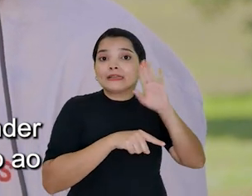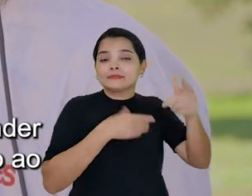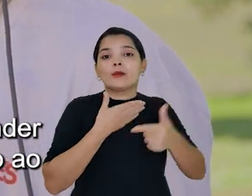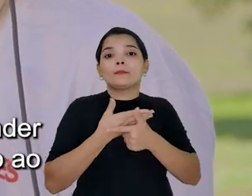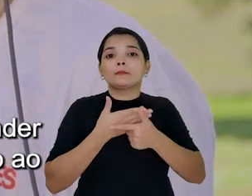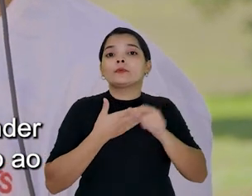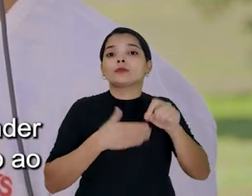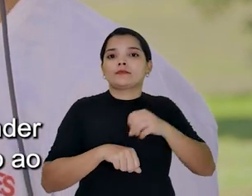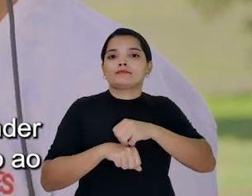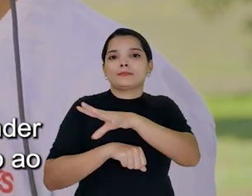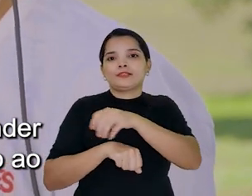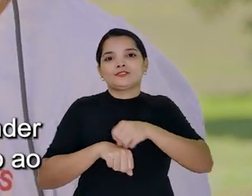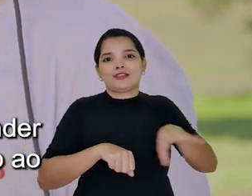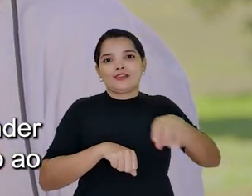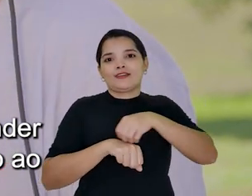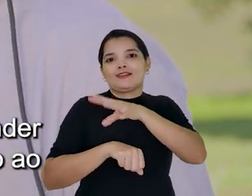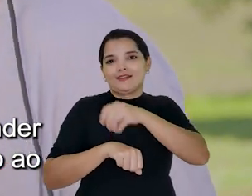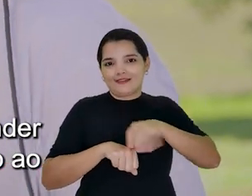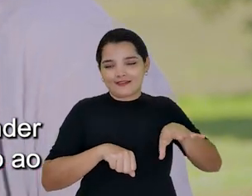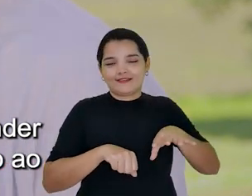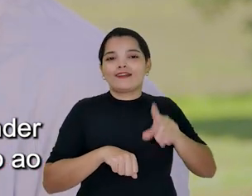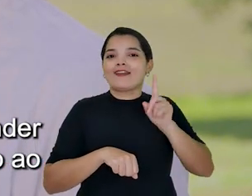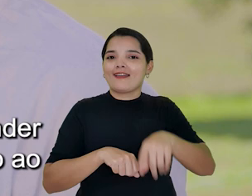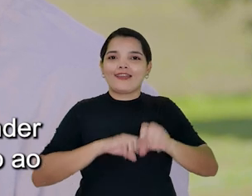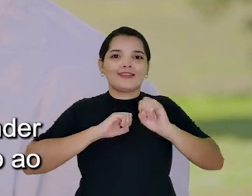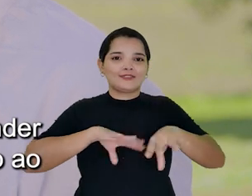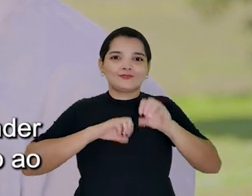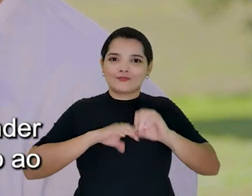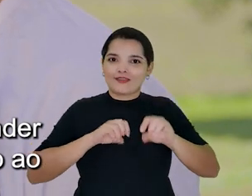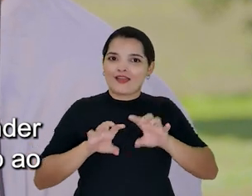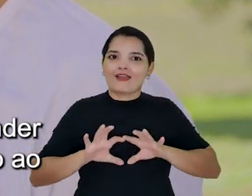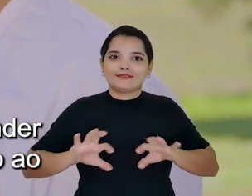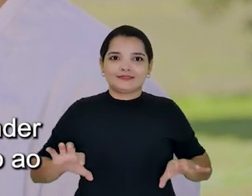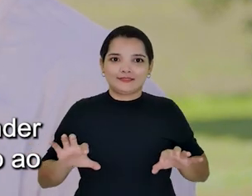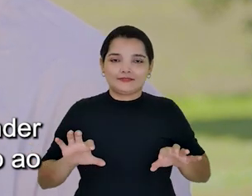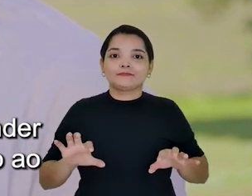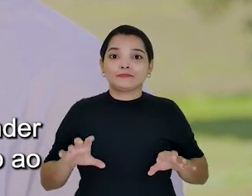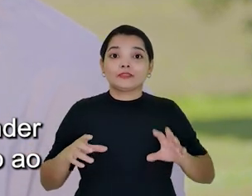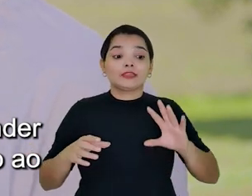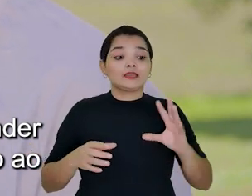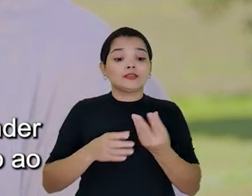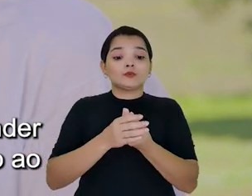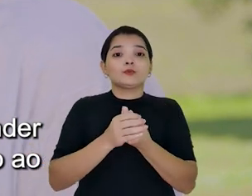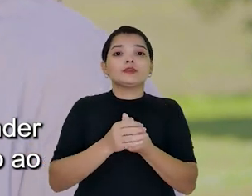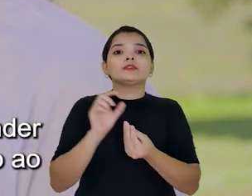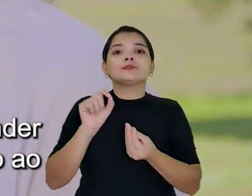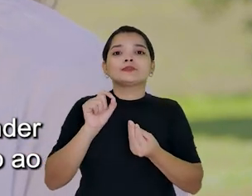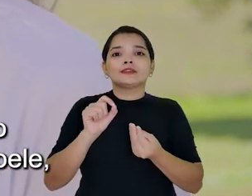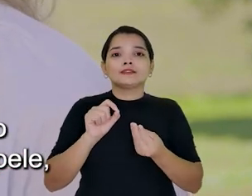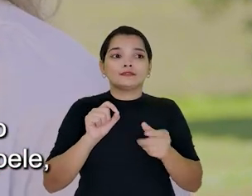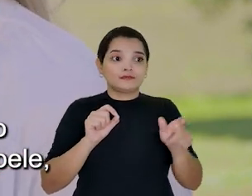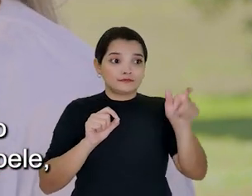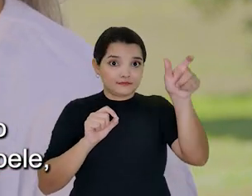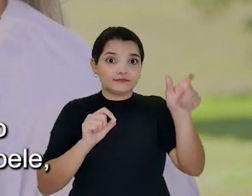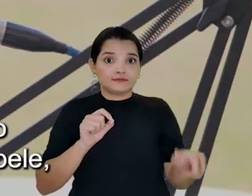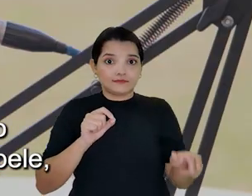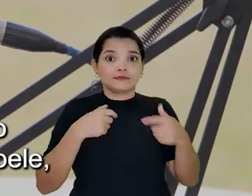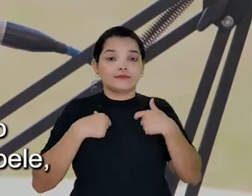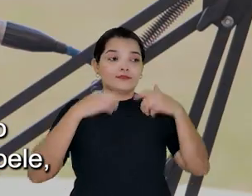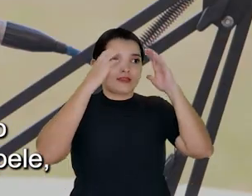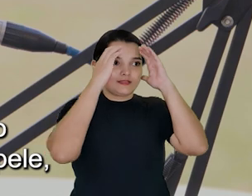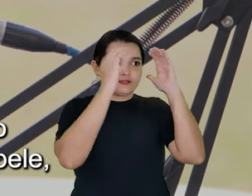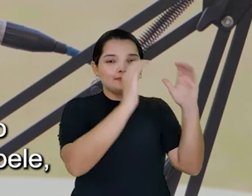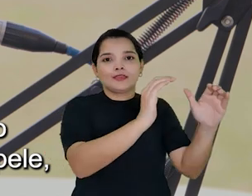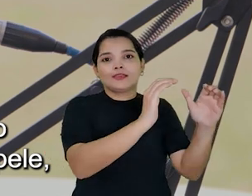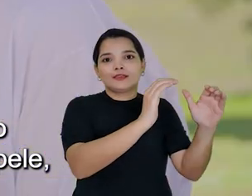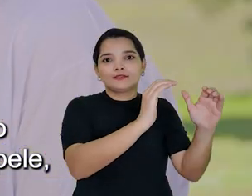educar é isso é é entender a nova forma de Educar o incluir é o respeito ao outro que é